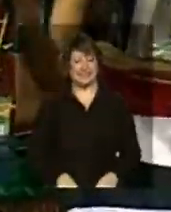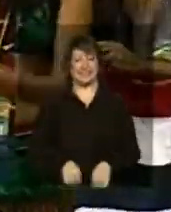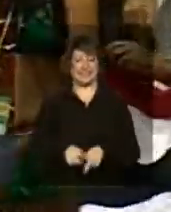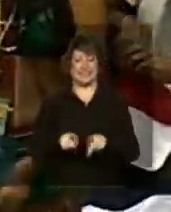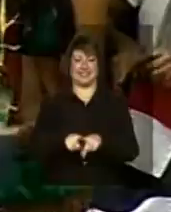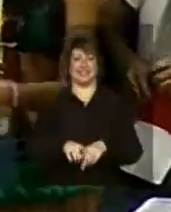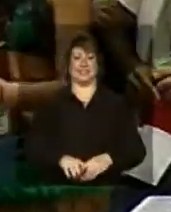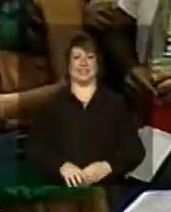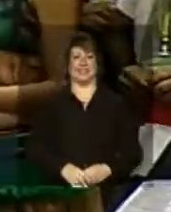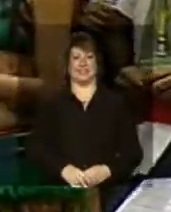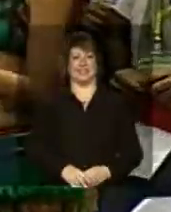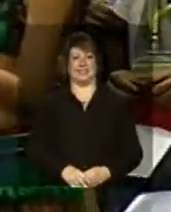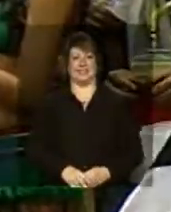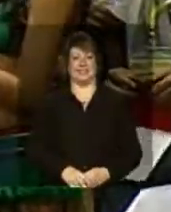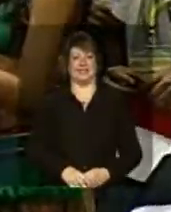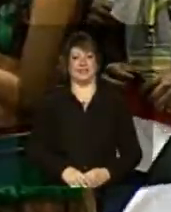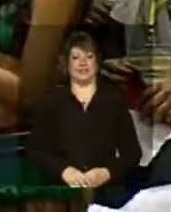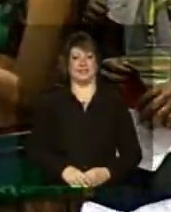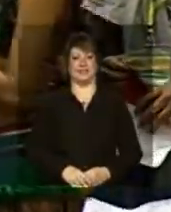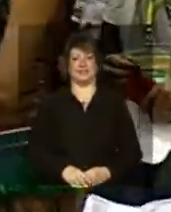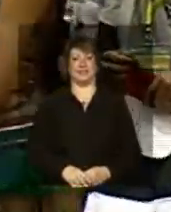Alô? Quem é o...